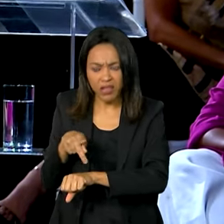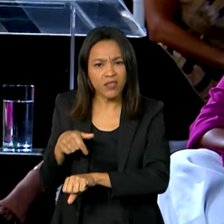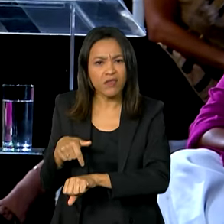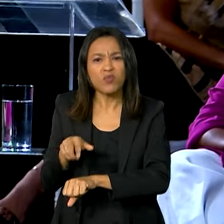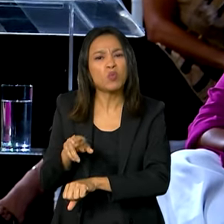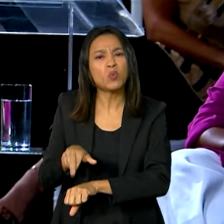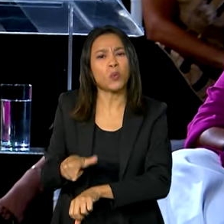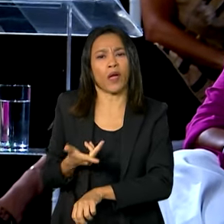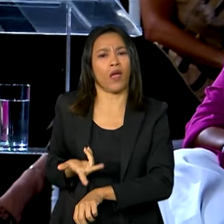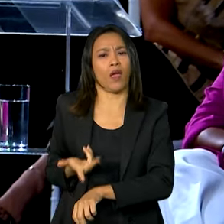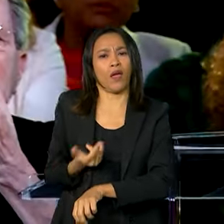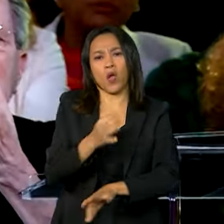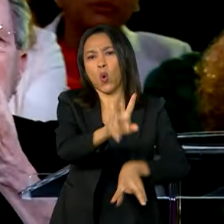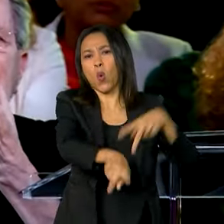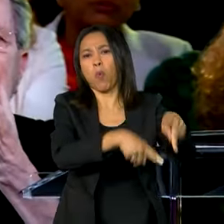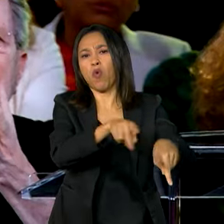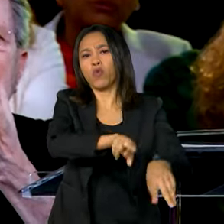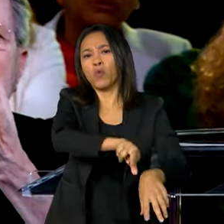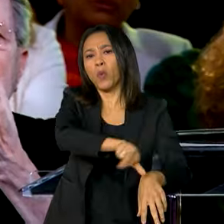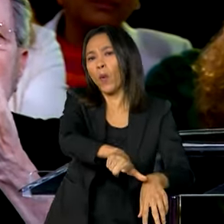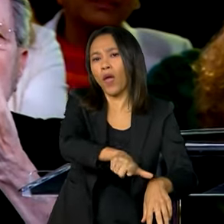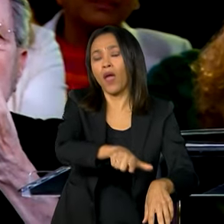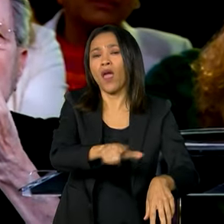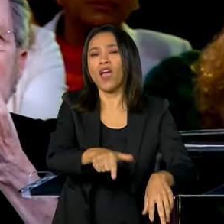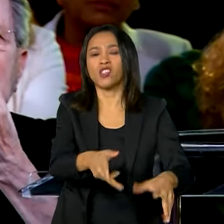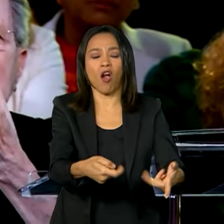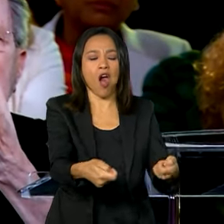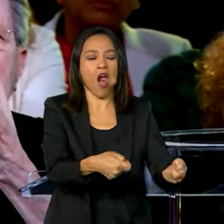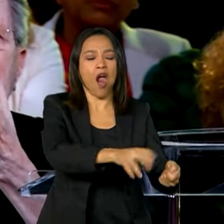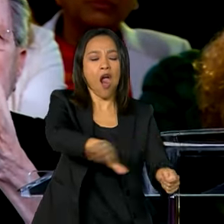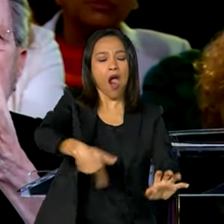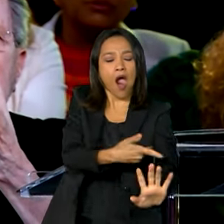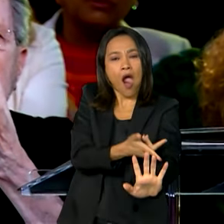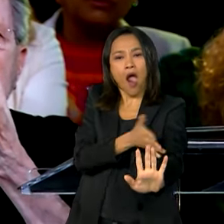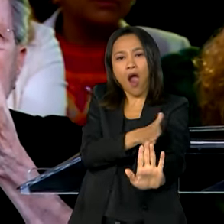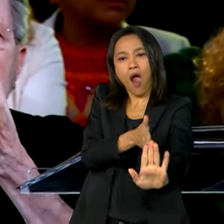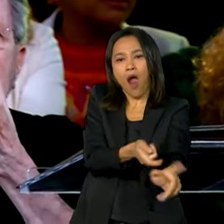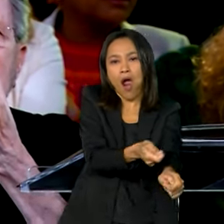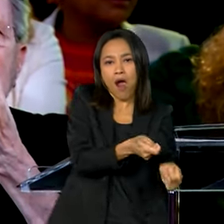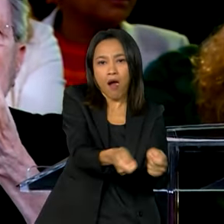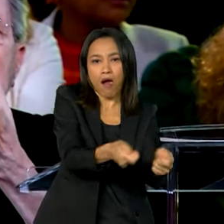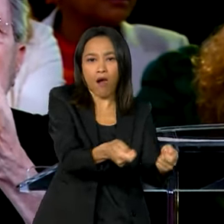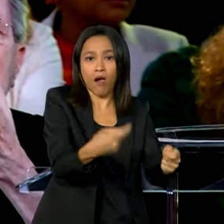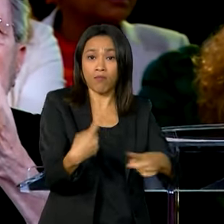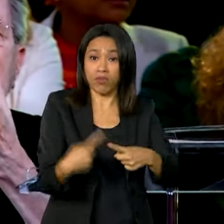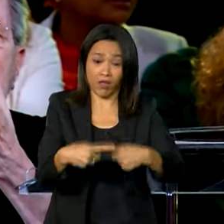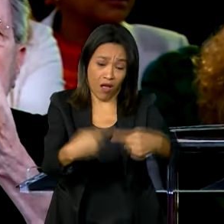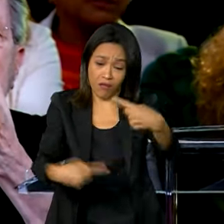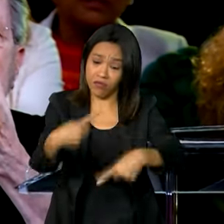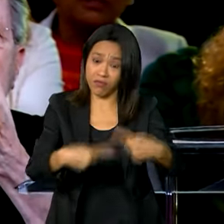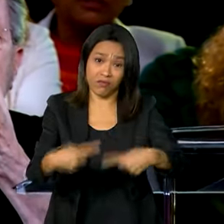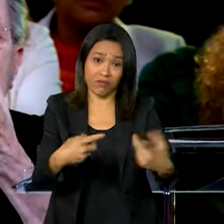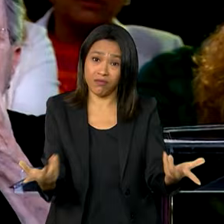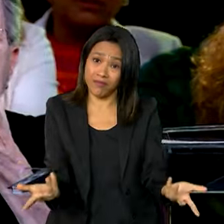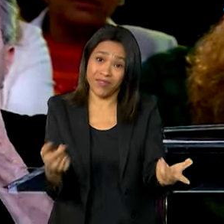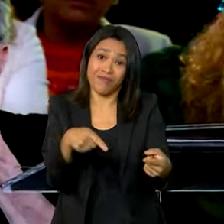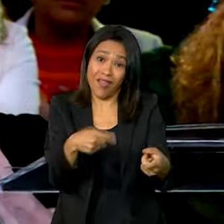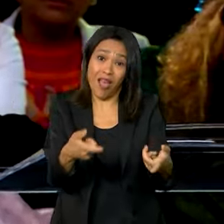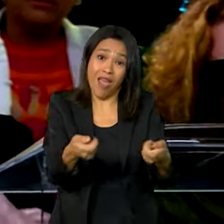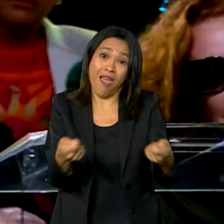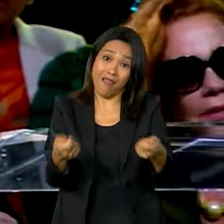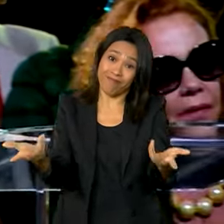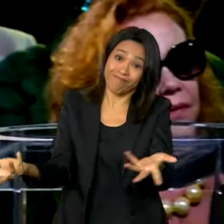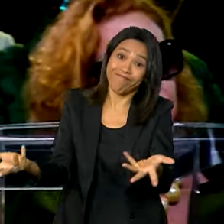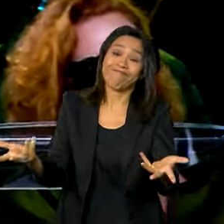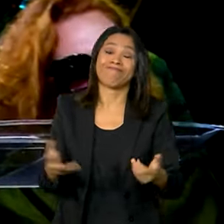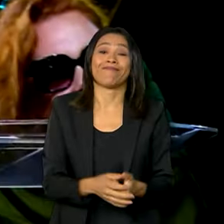num país. O povo não é povo, é massa de manobra, porque a cultura politiza e refresca a cabeça